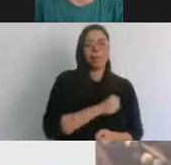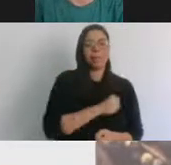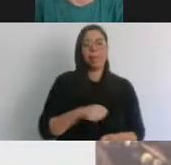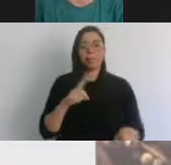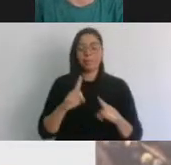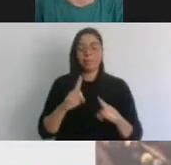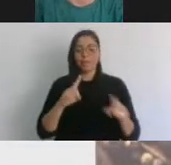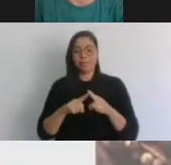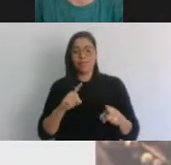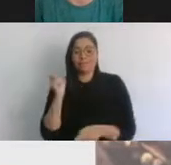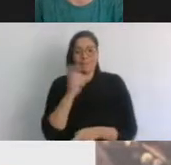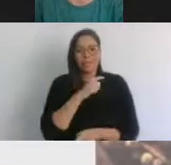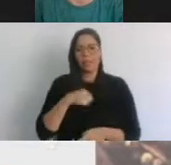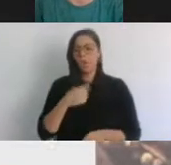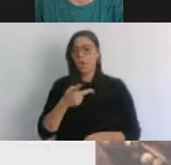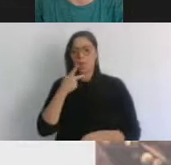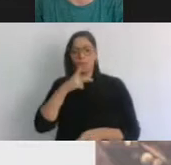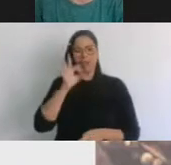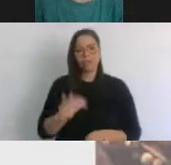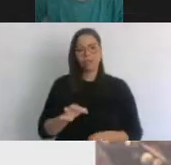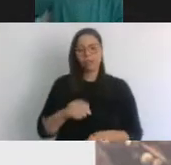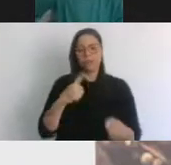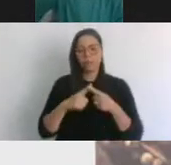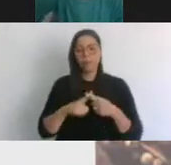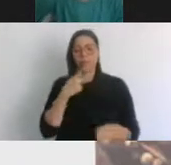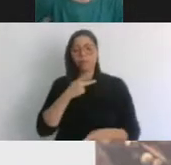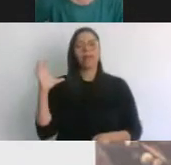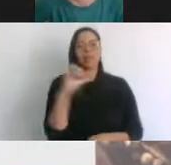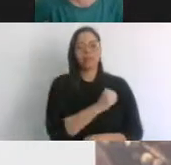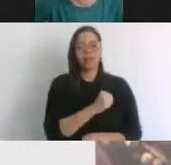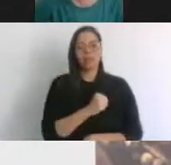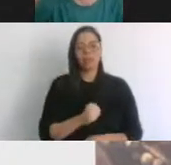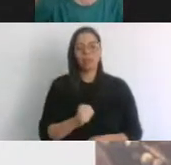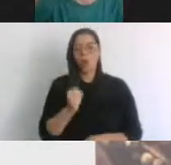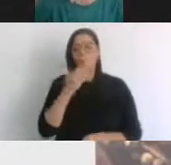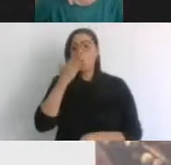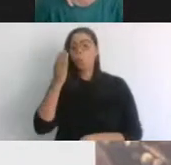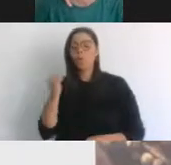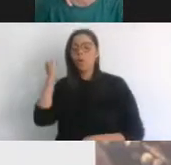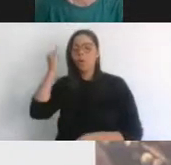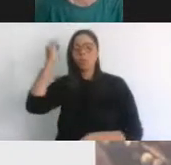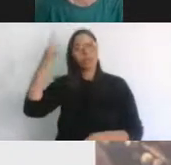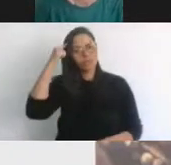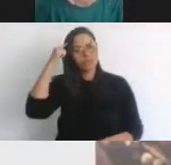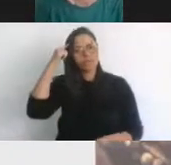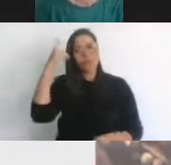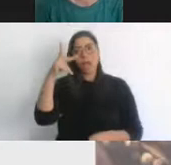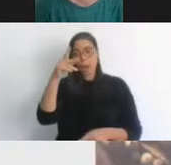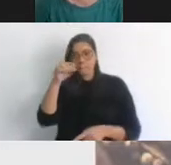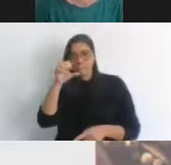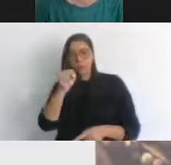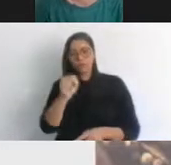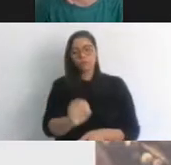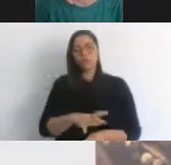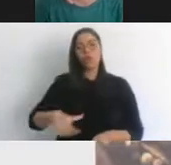sabe eu não vou falar direito porque eu vou falar rapidamente qual a importância de pensar Posso combinar posso olhar mais